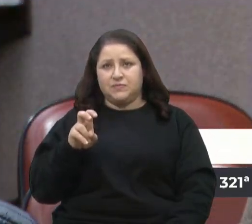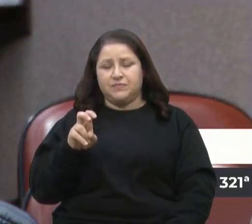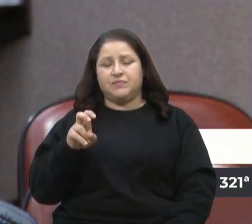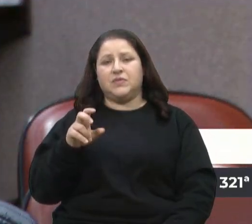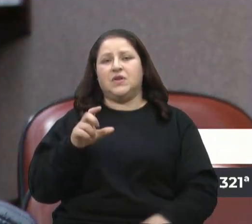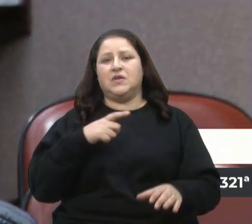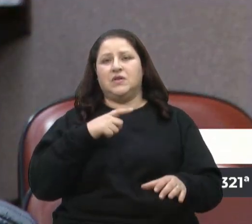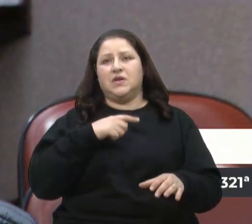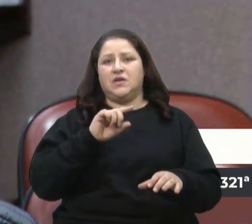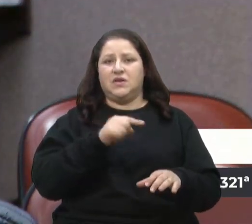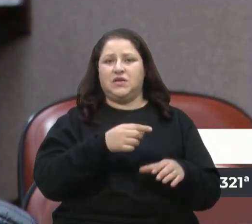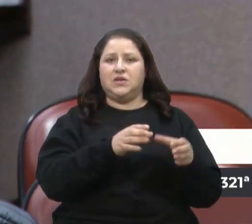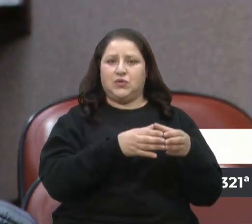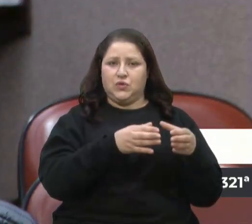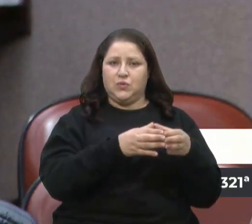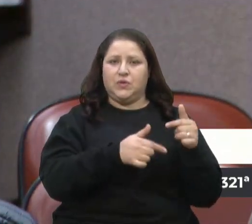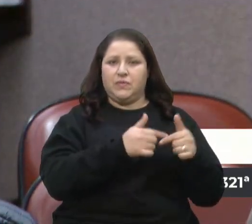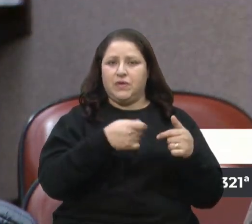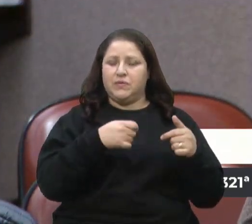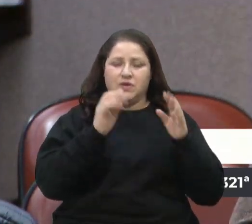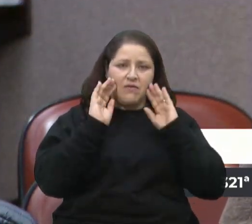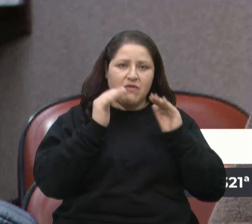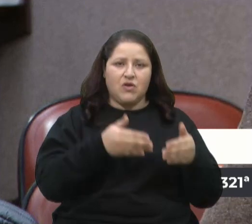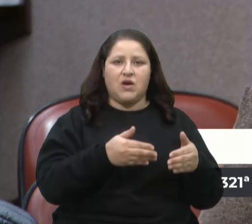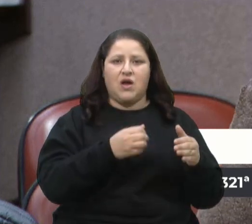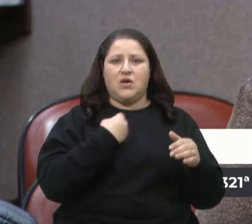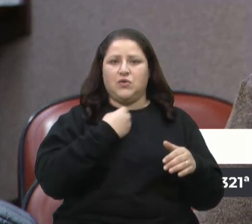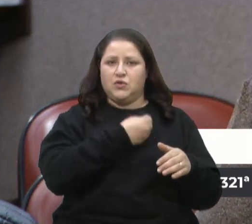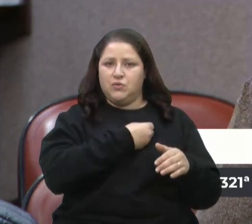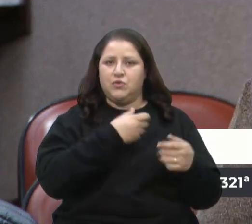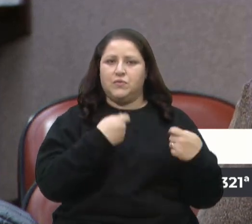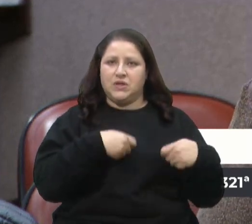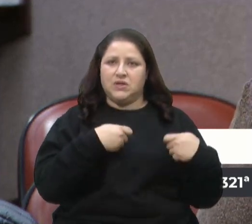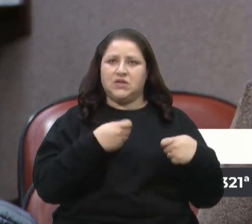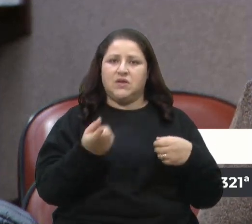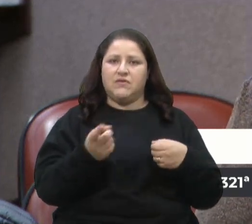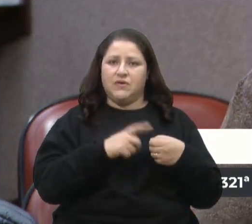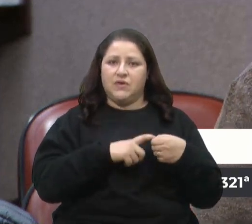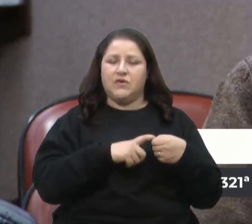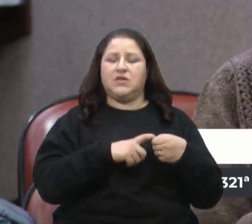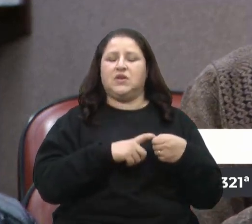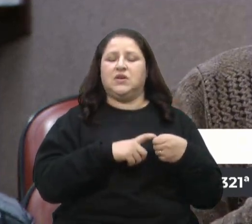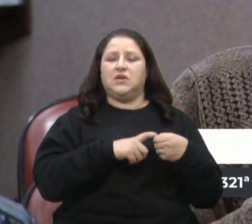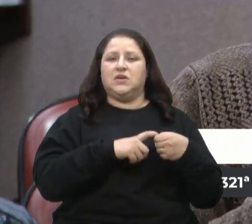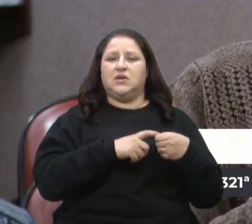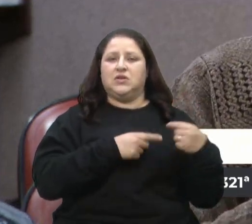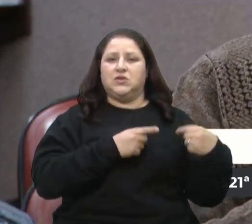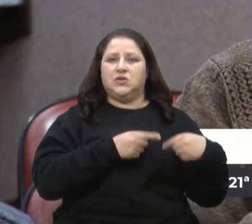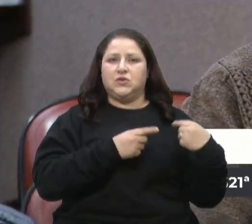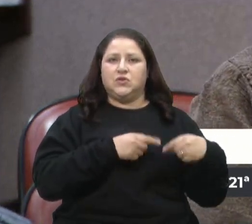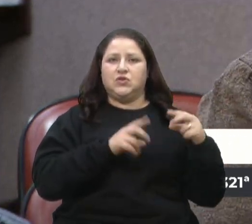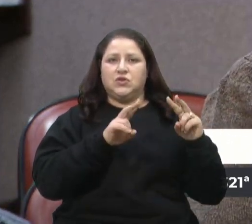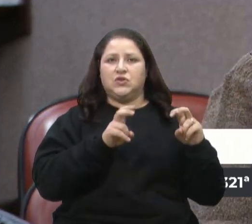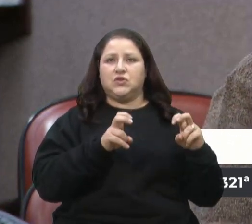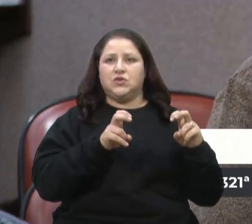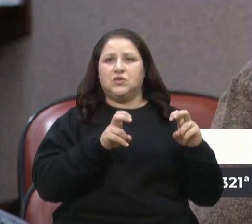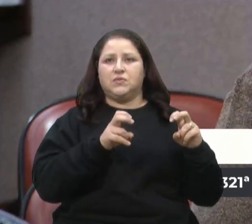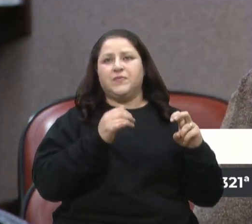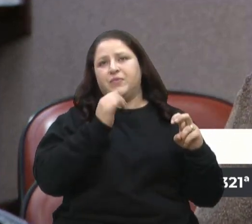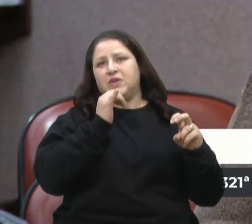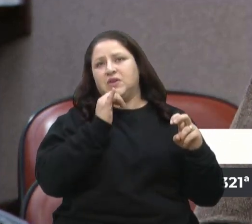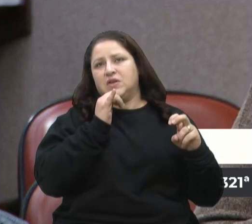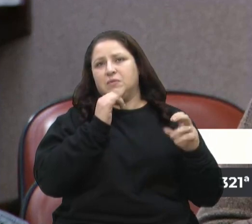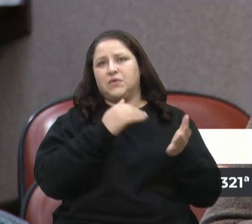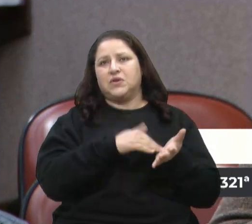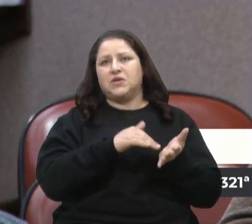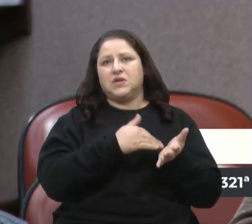Parlamento Regional tinha que se debruçar nesses números, a gente tinha que voltar a discutir a questão, usei como exemplo, porque a